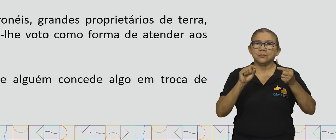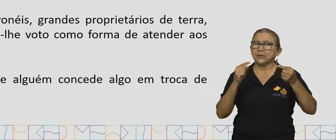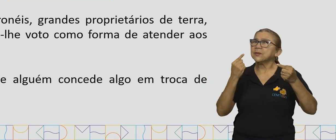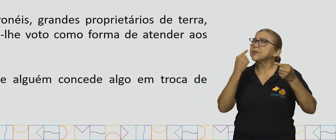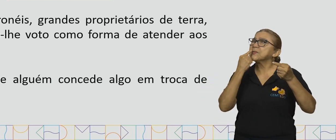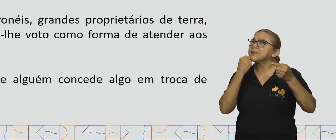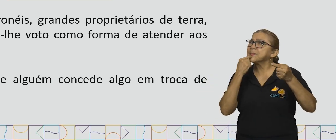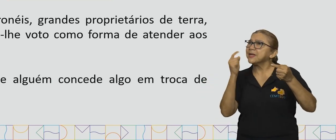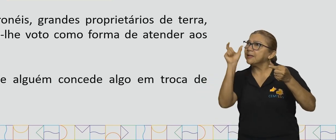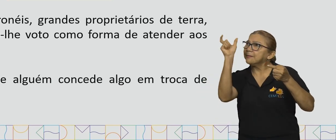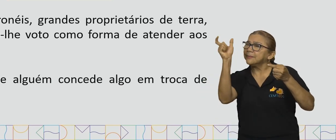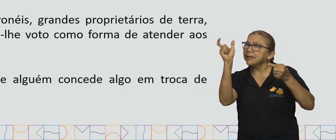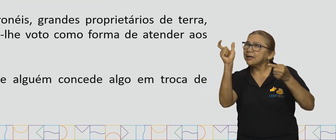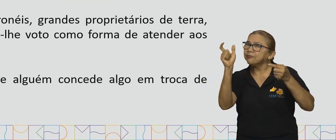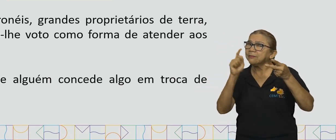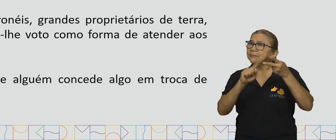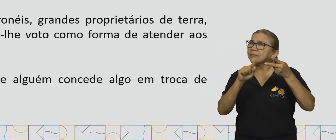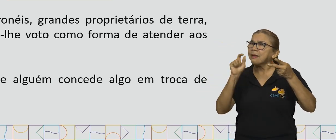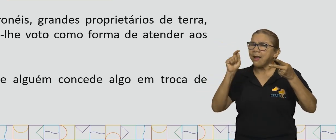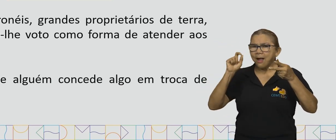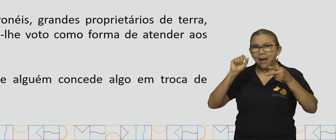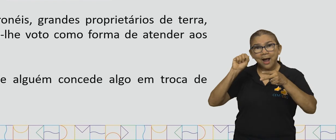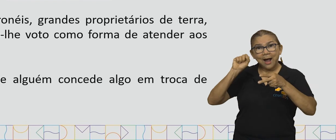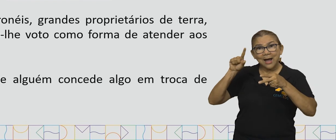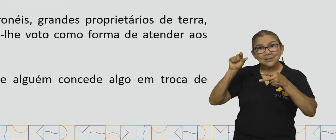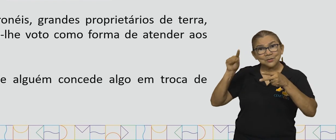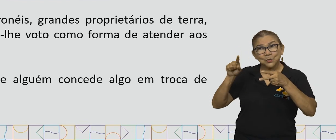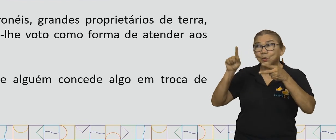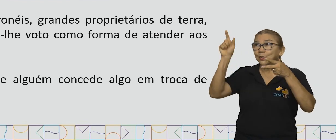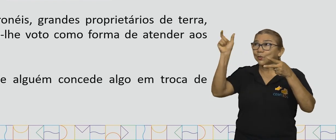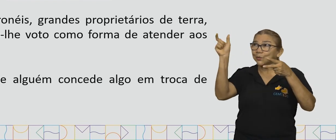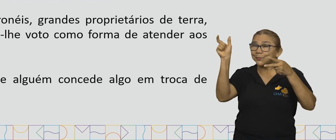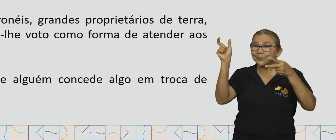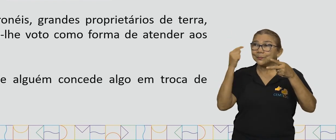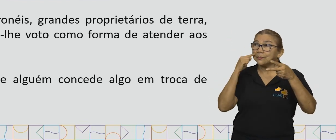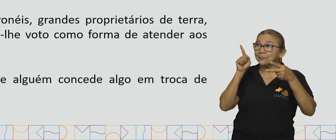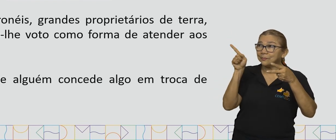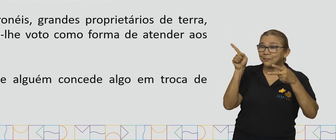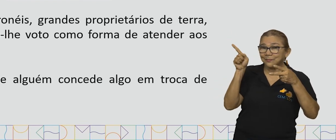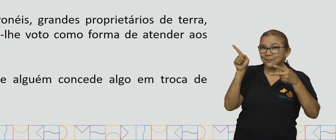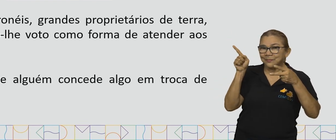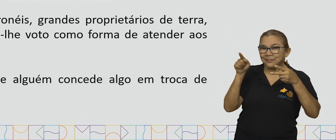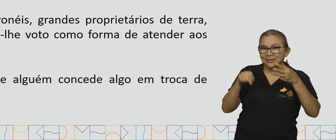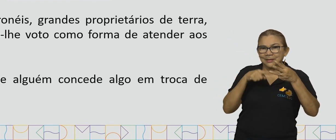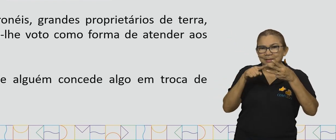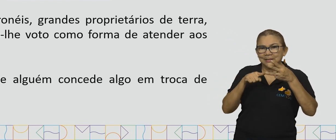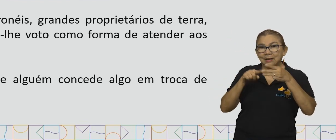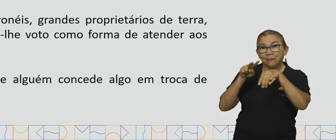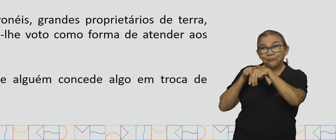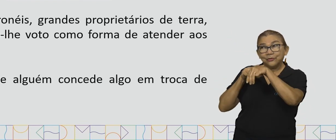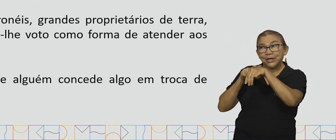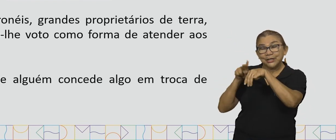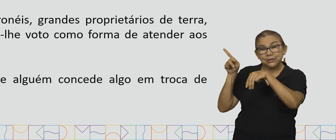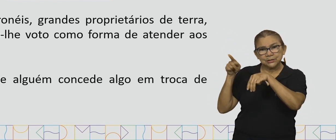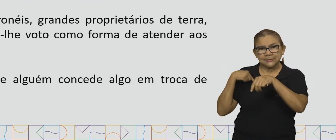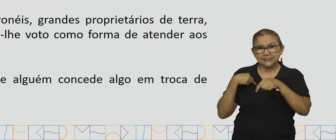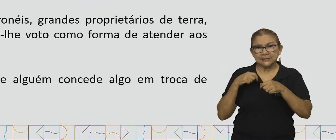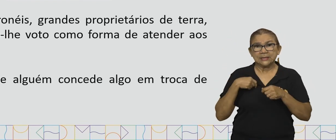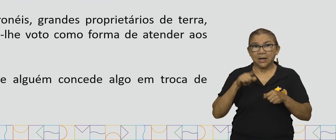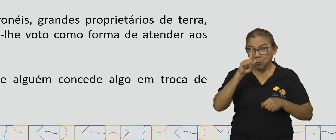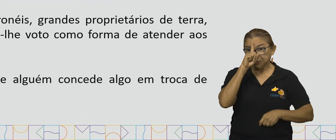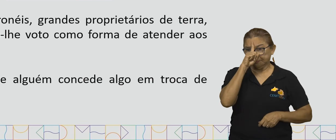é o mandonismo. Eles mandavam, né, acabavam tendo esse controle sobre a população, como se estivesse mandando